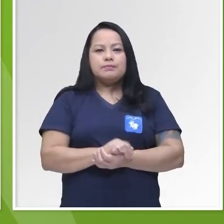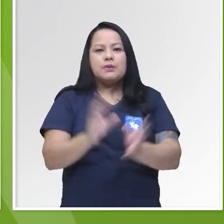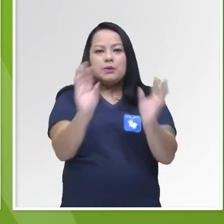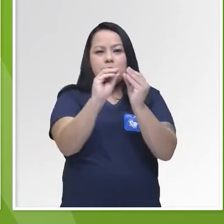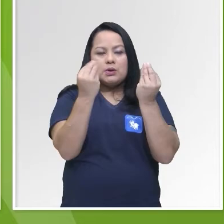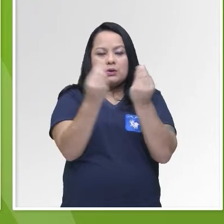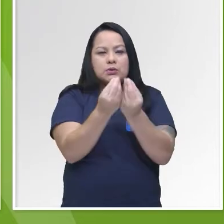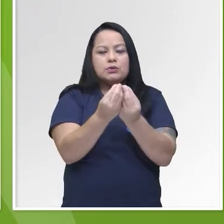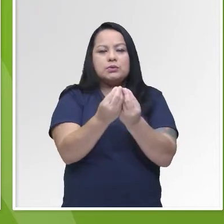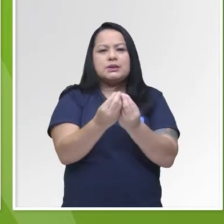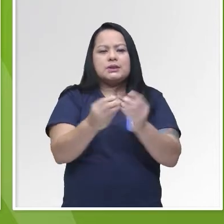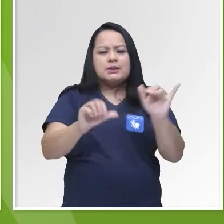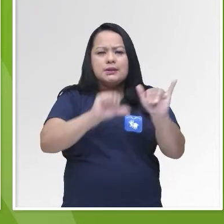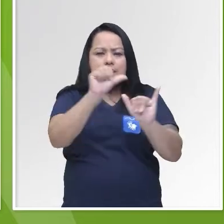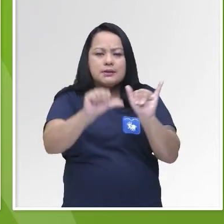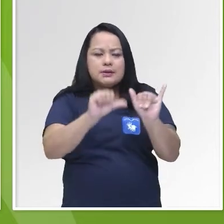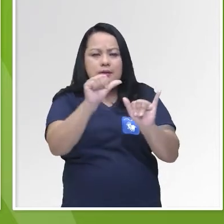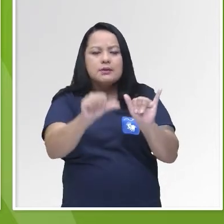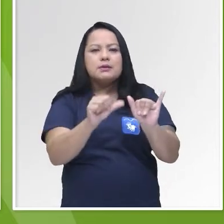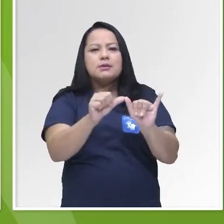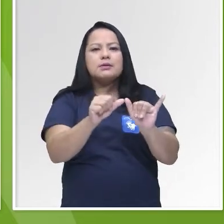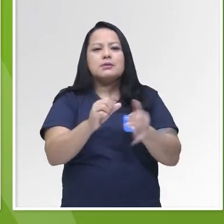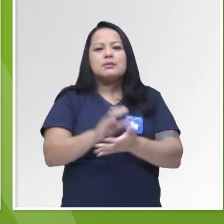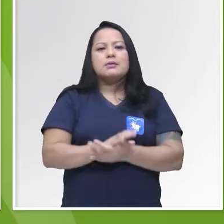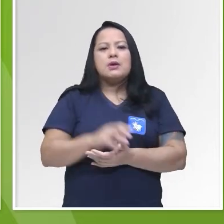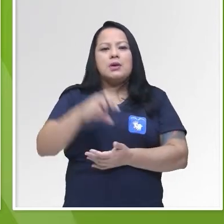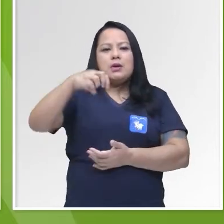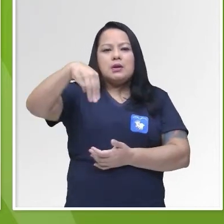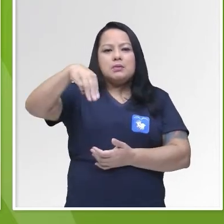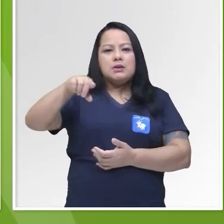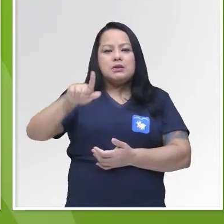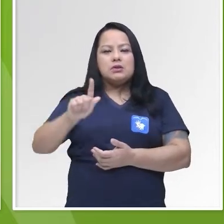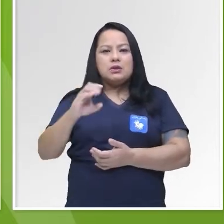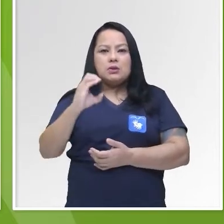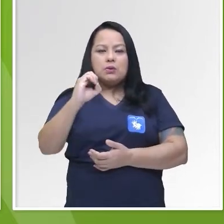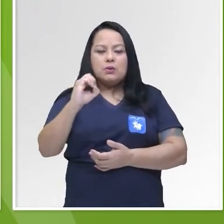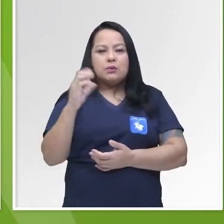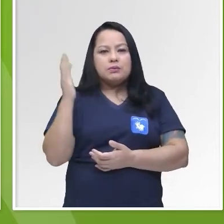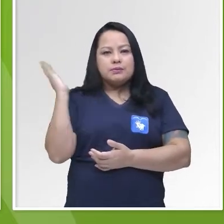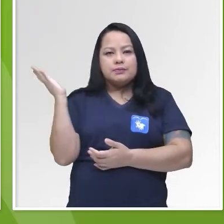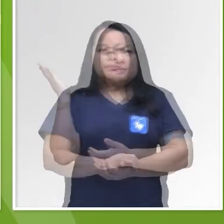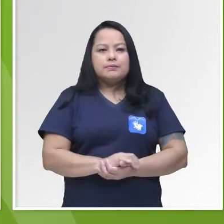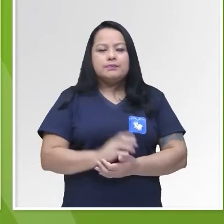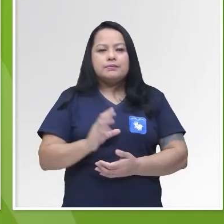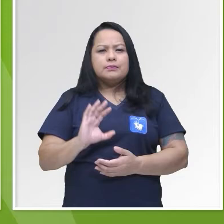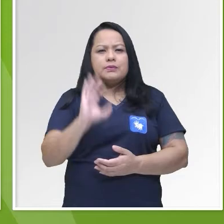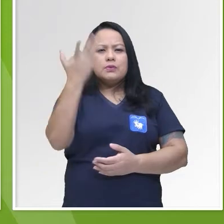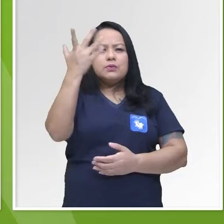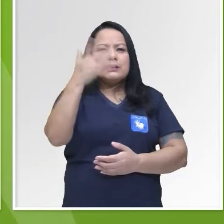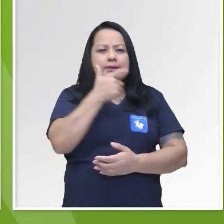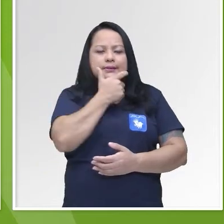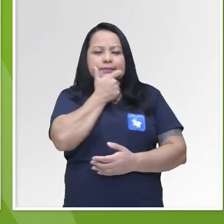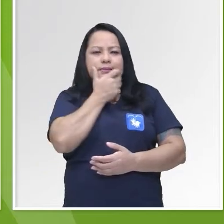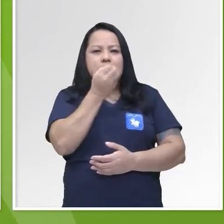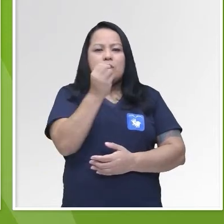dessa reação química é o óxido de magnésio. Reação de análise